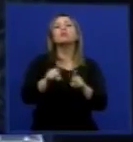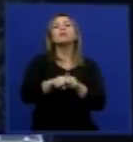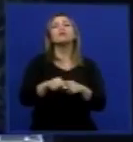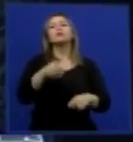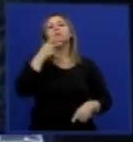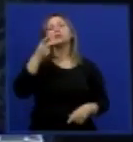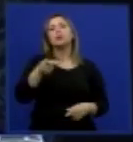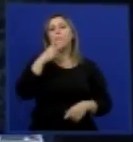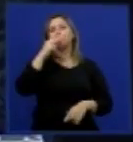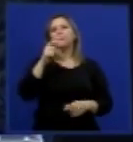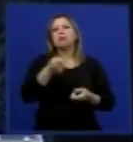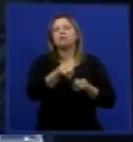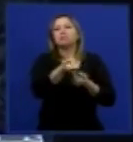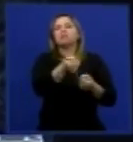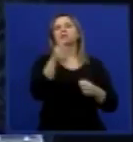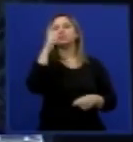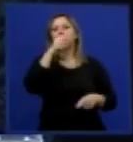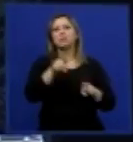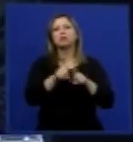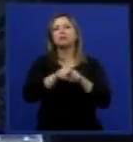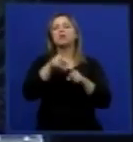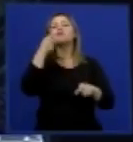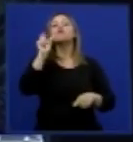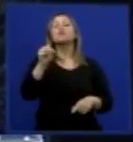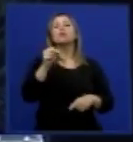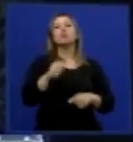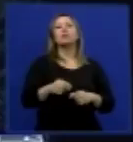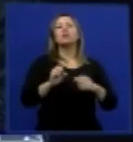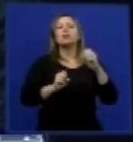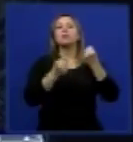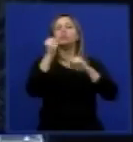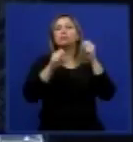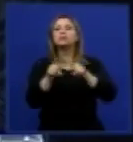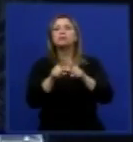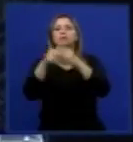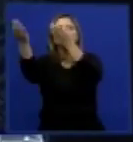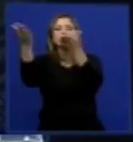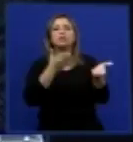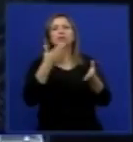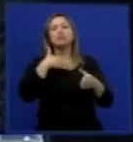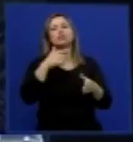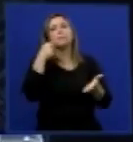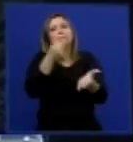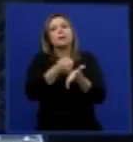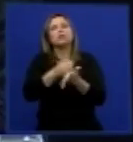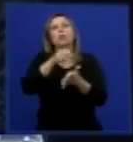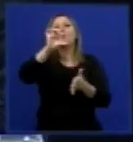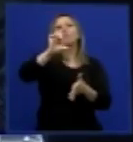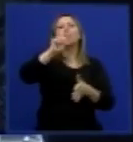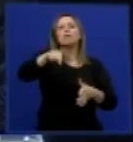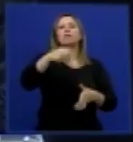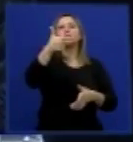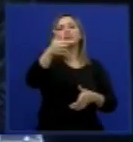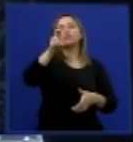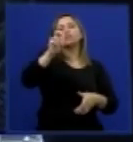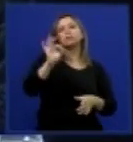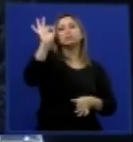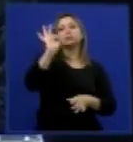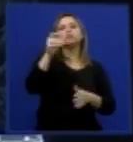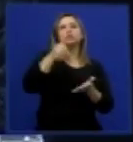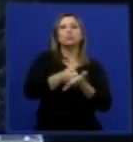a verdade quando afirma que as importadoras de pneus usados cumpriram apenas 9,85 por de sua